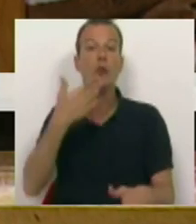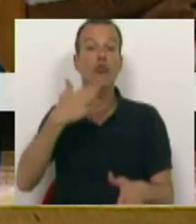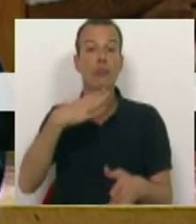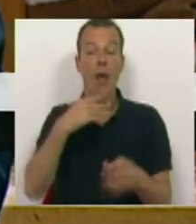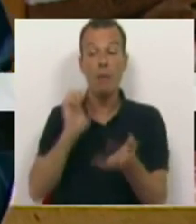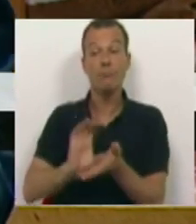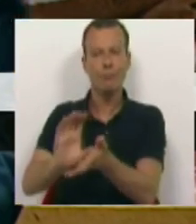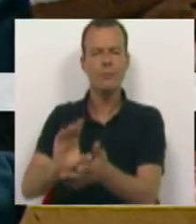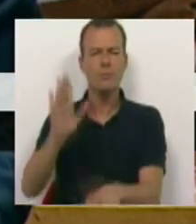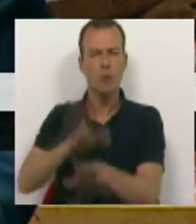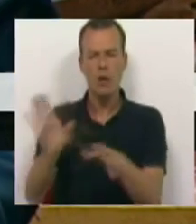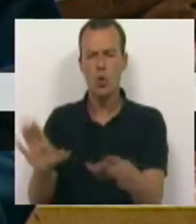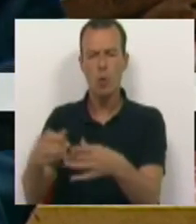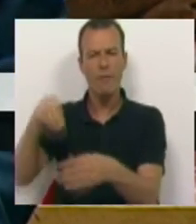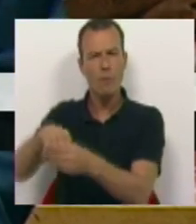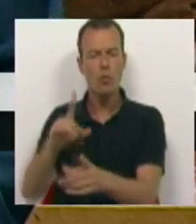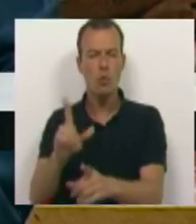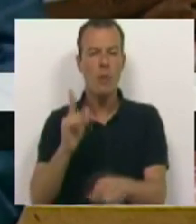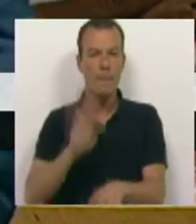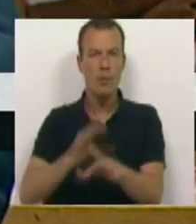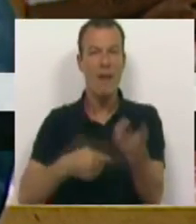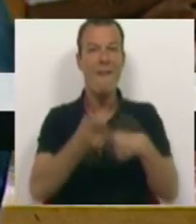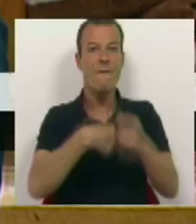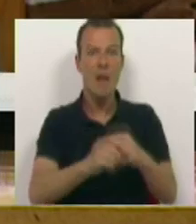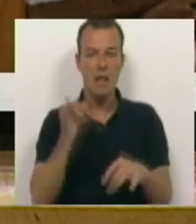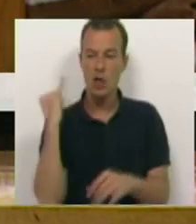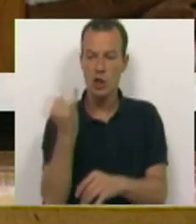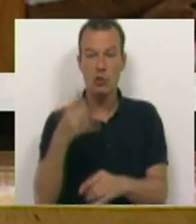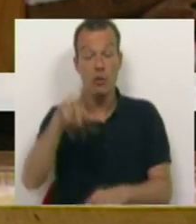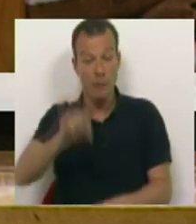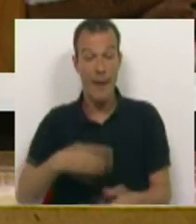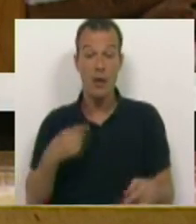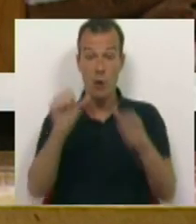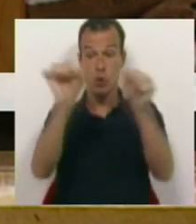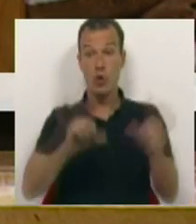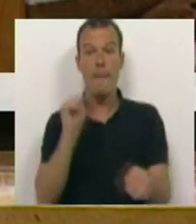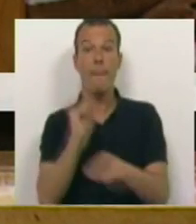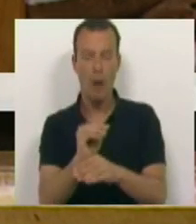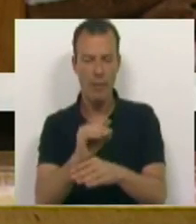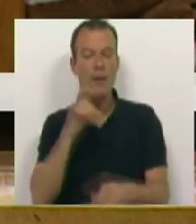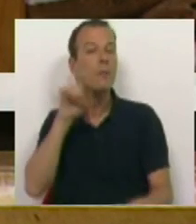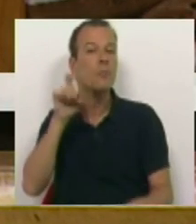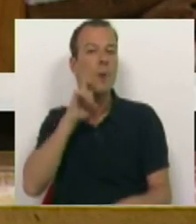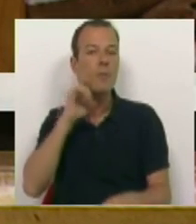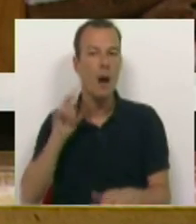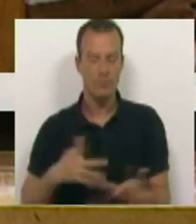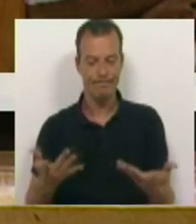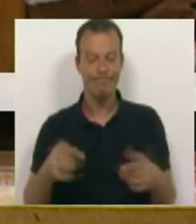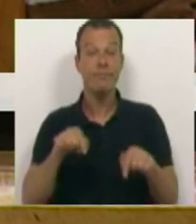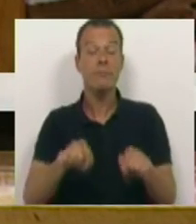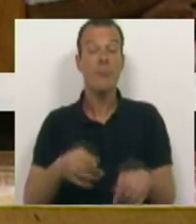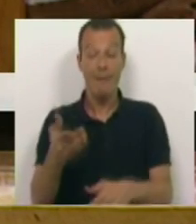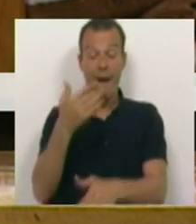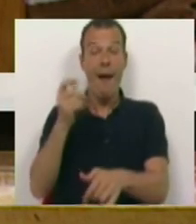Tesouro ao Fundo de Resolução a ser reembolsado pela venda da instituição e pelo sistema bancário, salvaguarda o erário público. A